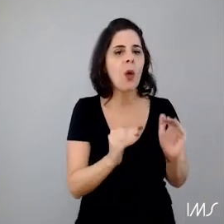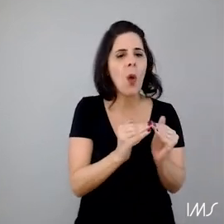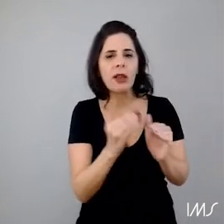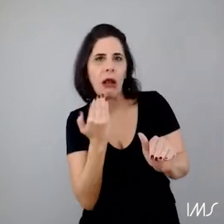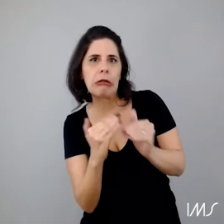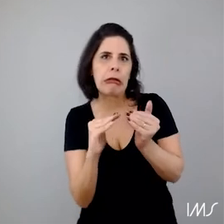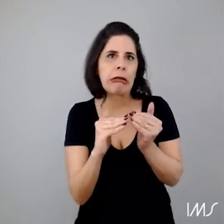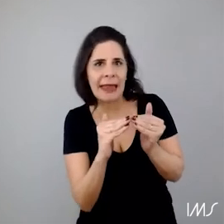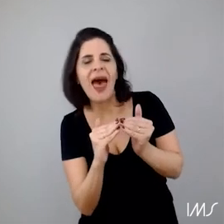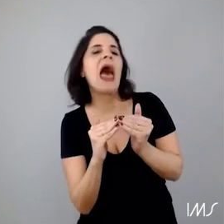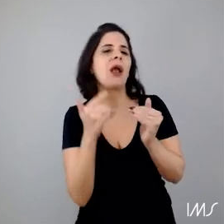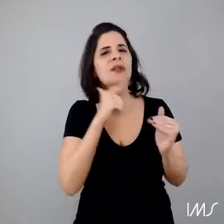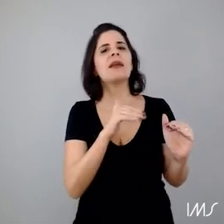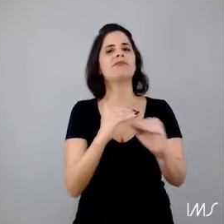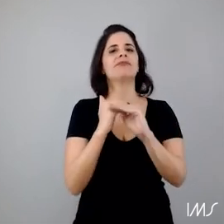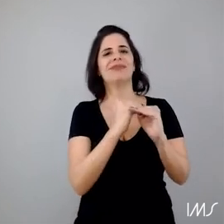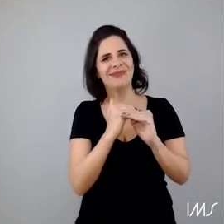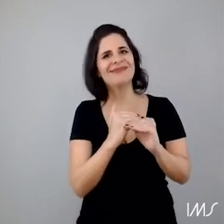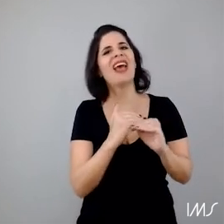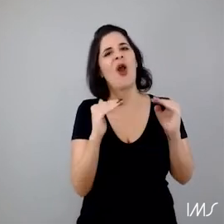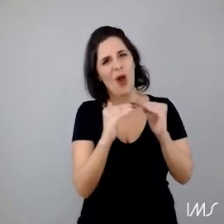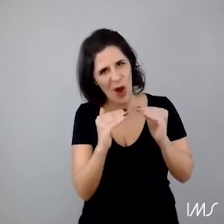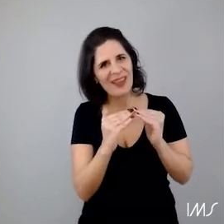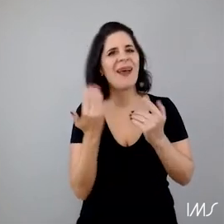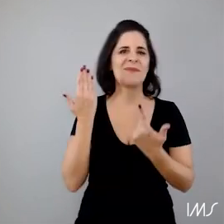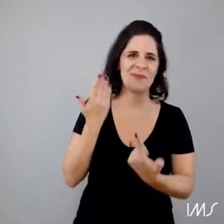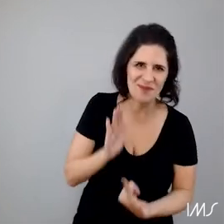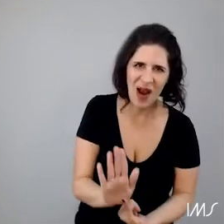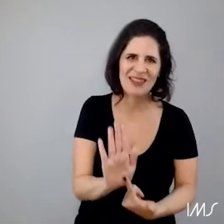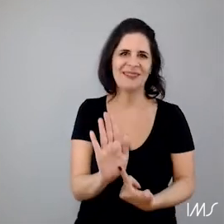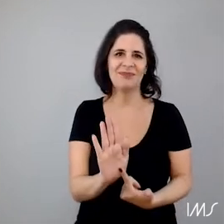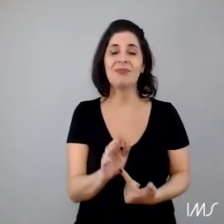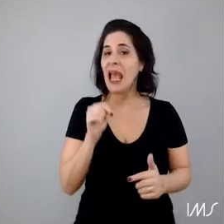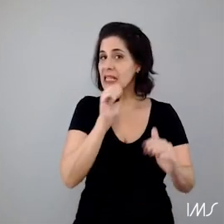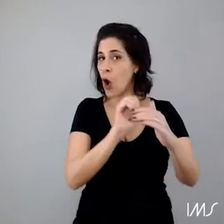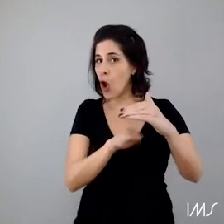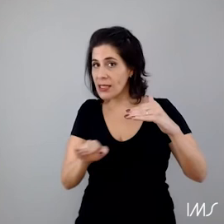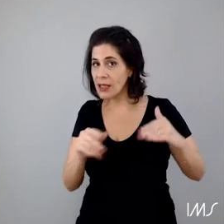da coleção Pirelli foi uma ideia muito simples: